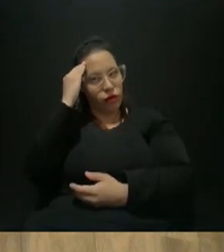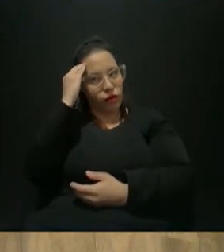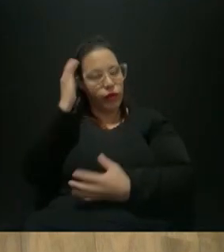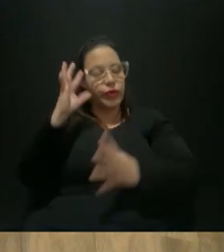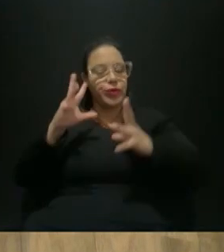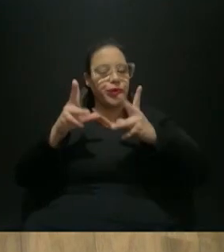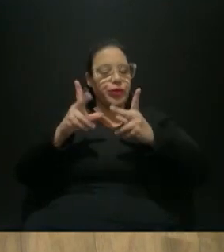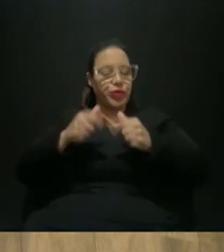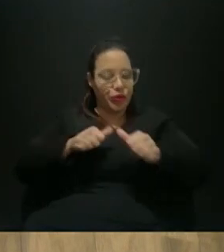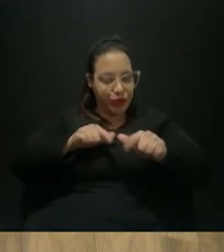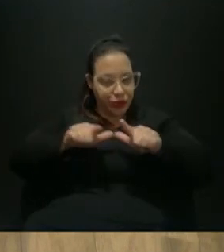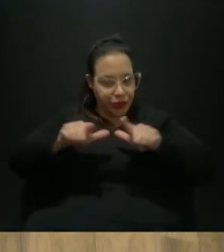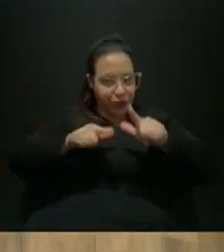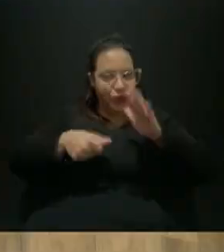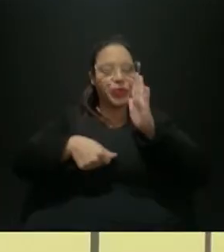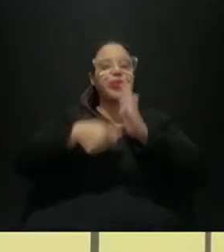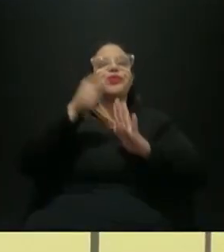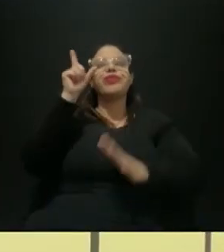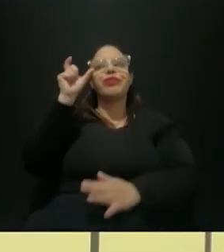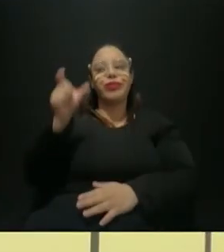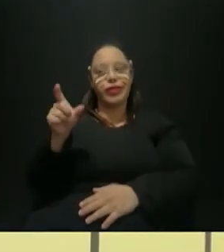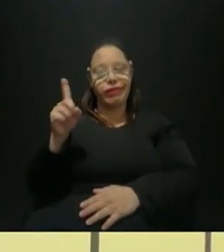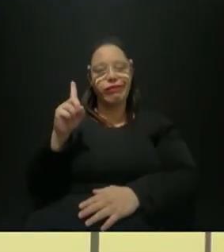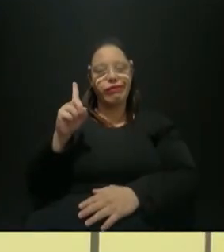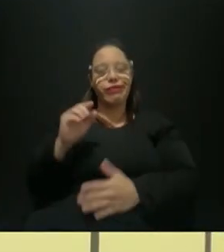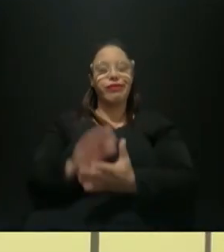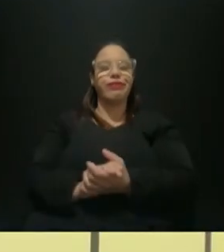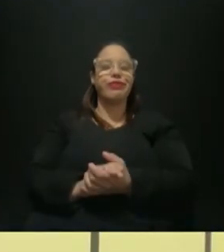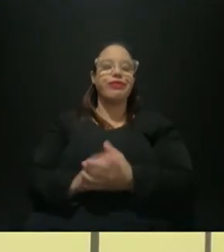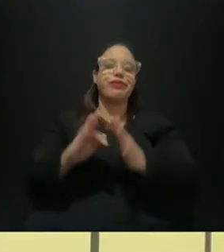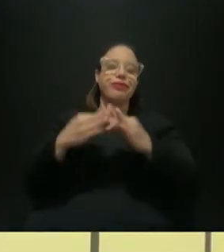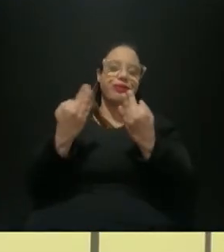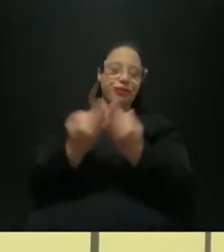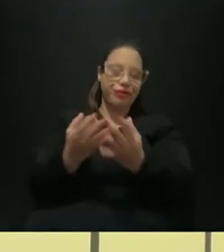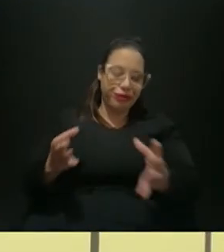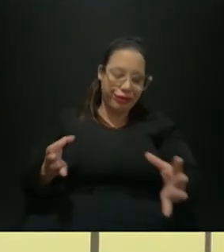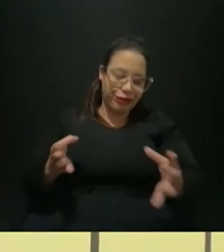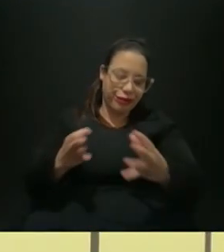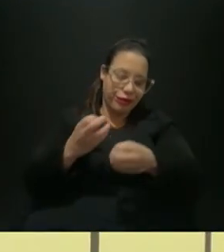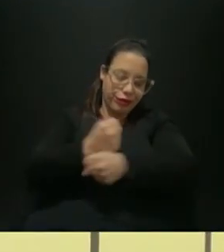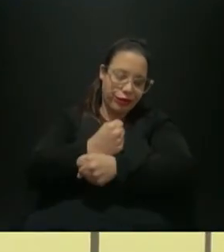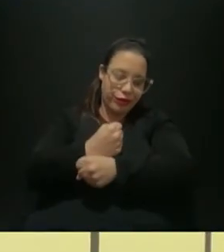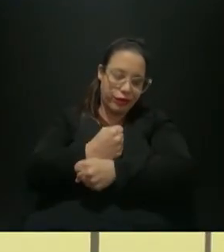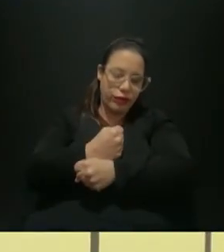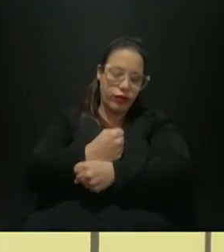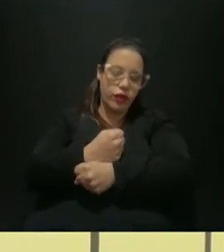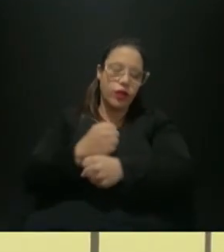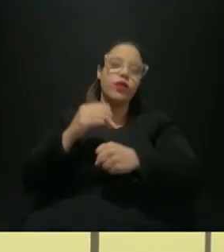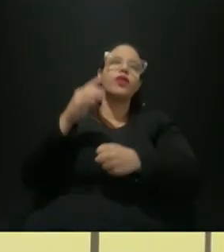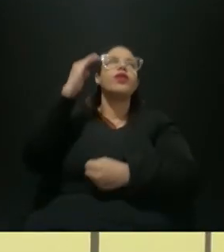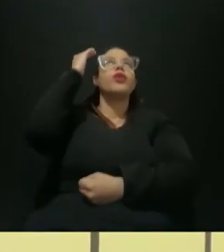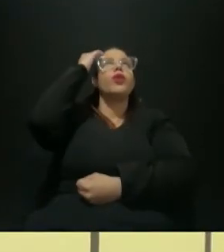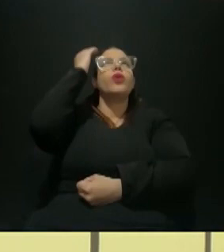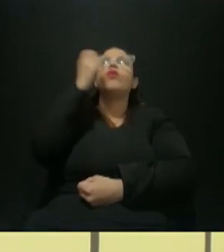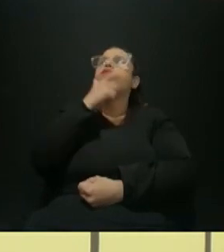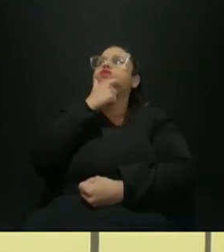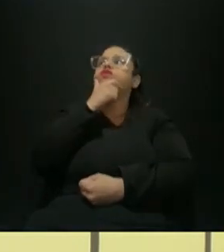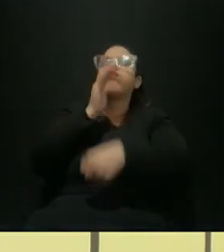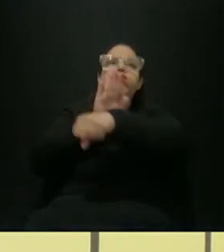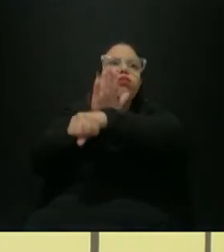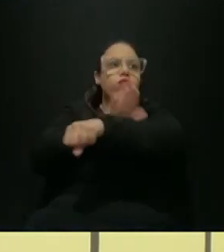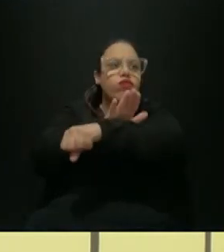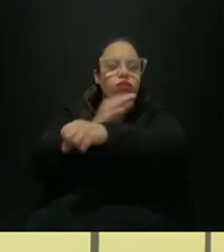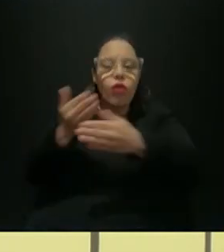é uma delas, né? Então, a família acolhedora, ela entende que o cuidado que ela vai oferecer é